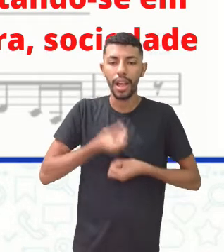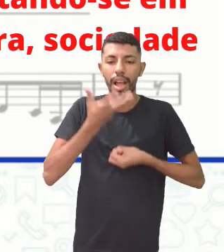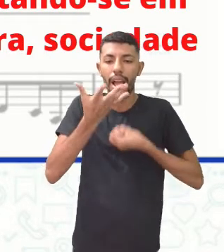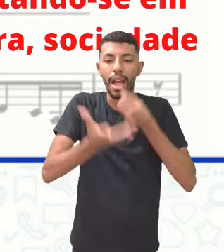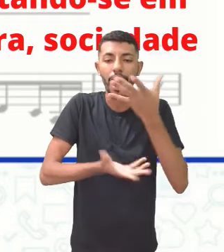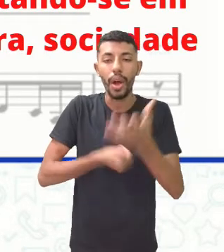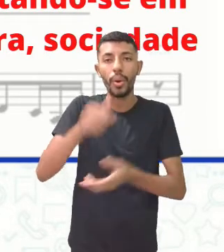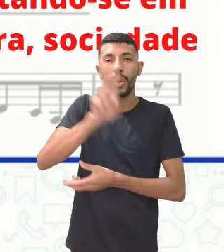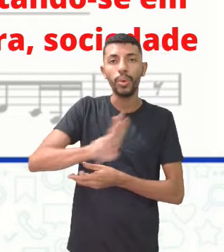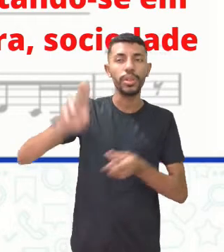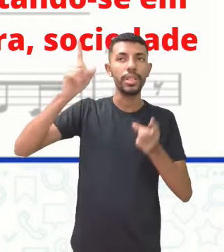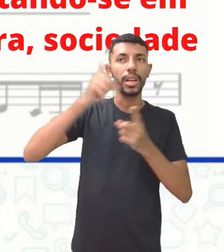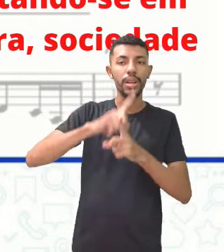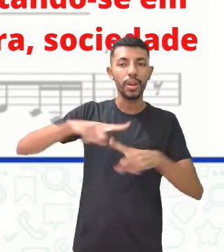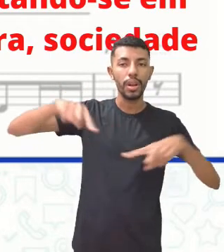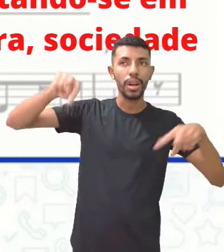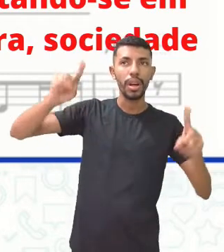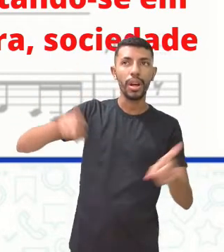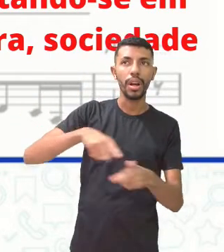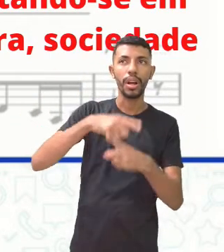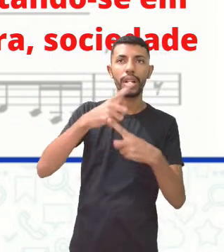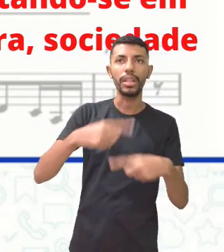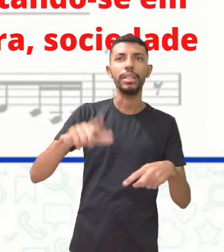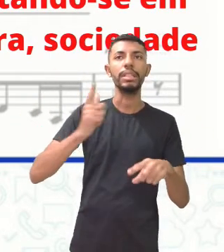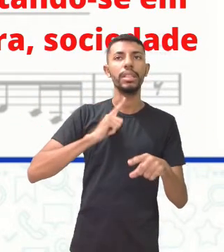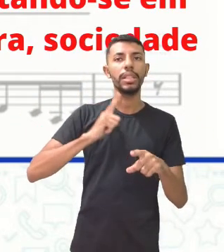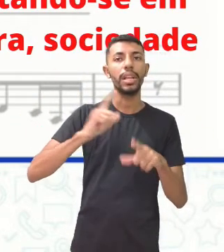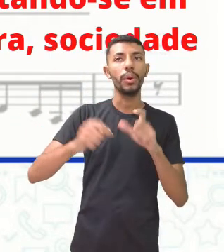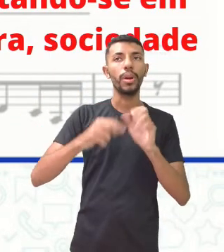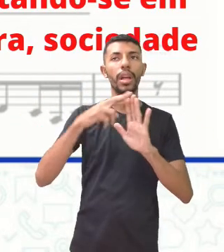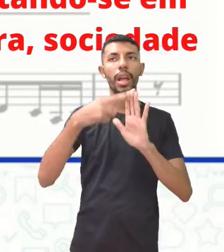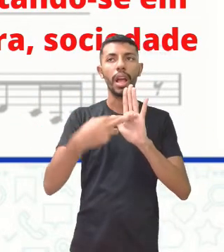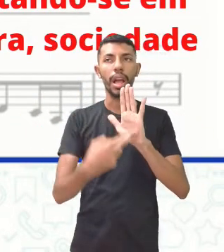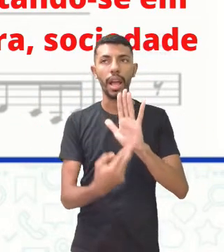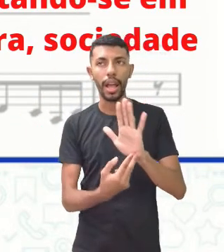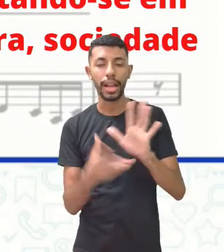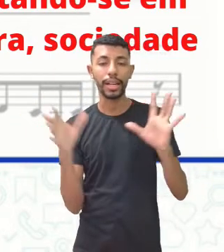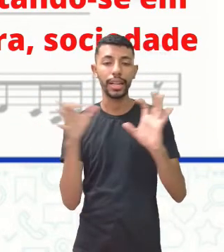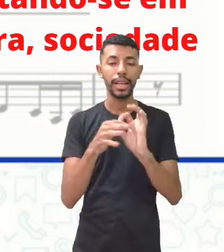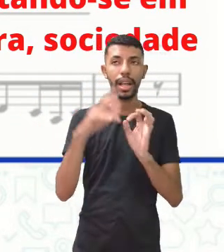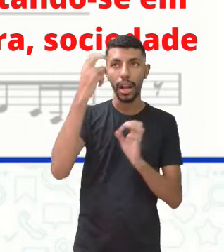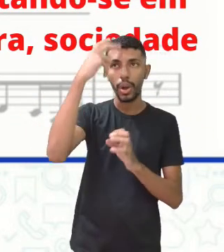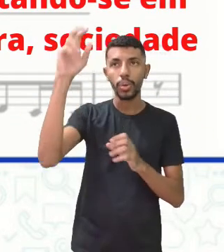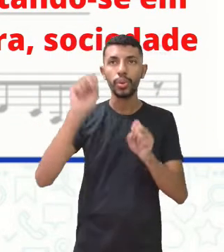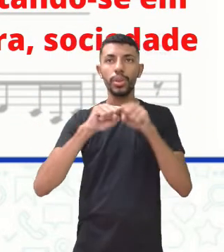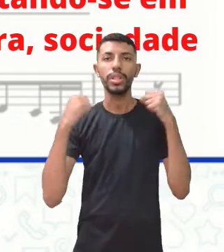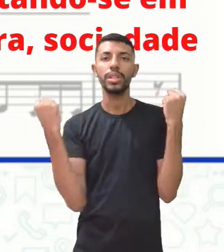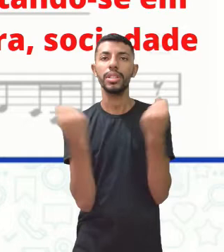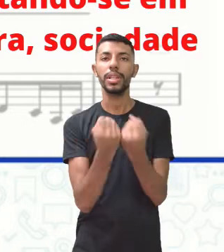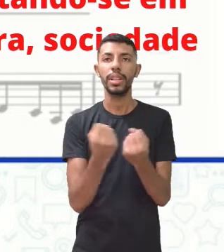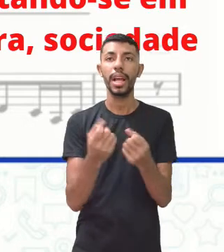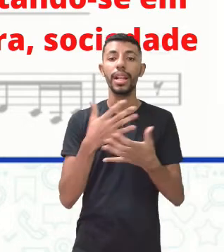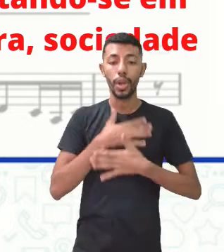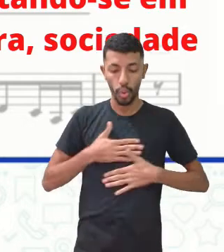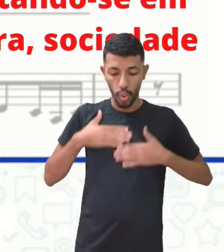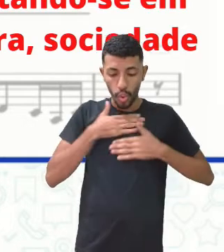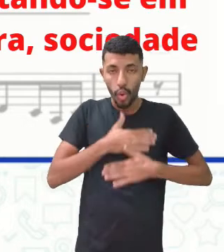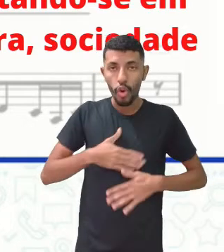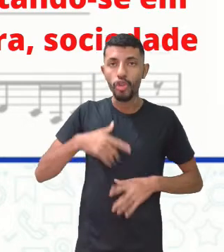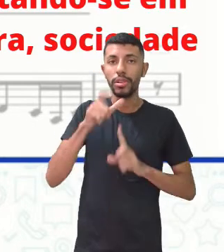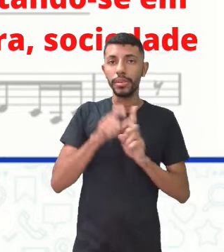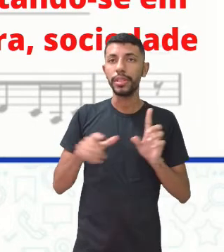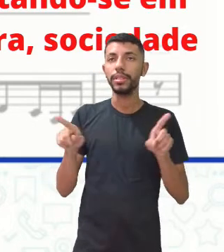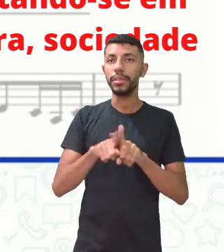sons, pautando-se em normas que variam de acordo com a cultura, com a sociedade e com o gosto. Isso é